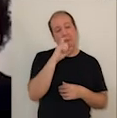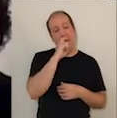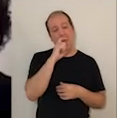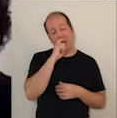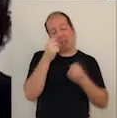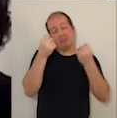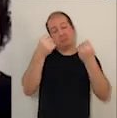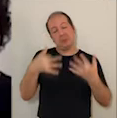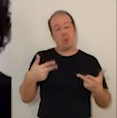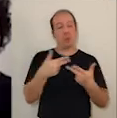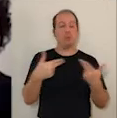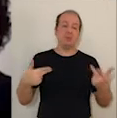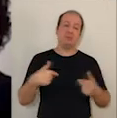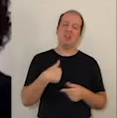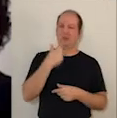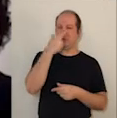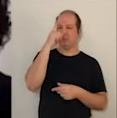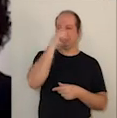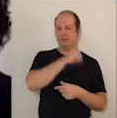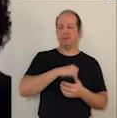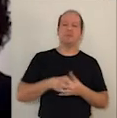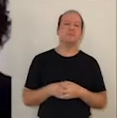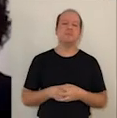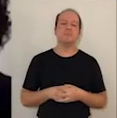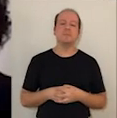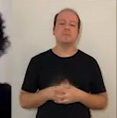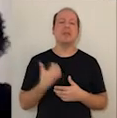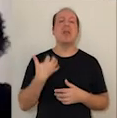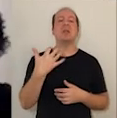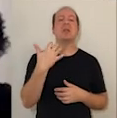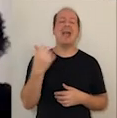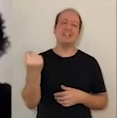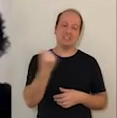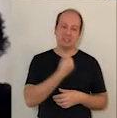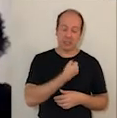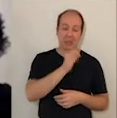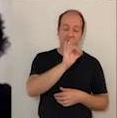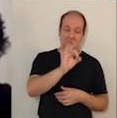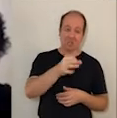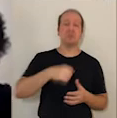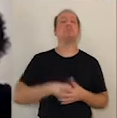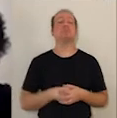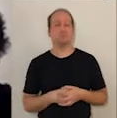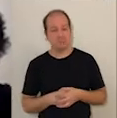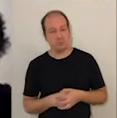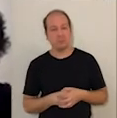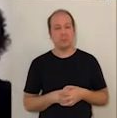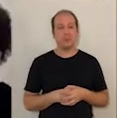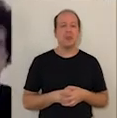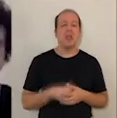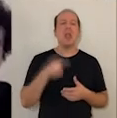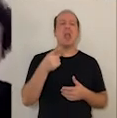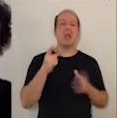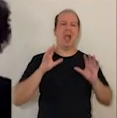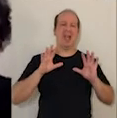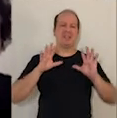fazê-lo. Acho difícil. Ele queria assassiná-lo. É verdade, excelência. Atirou-se em cima dele como